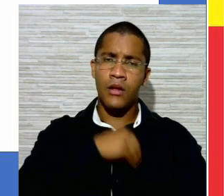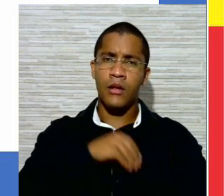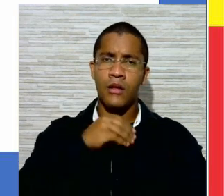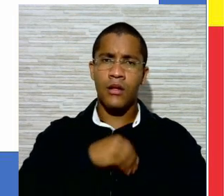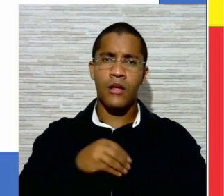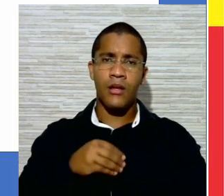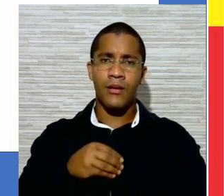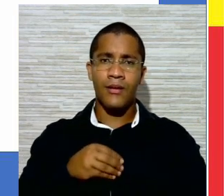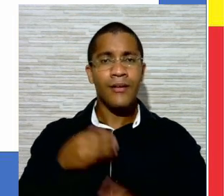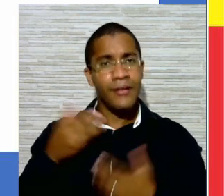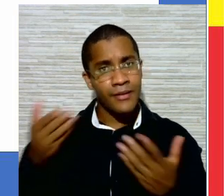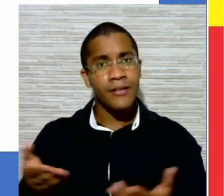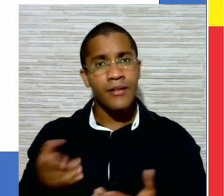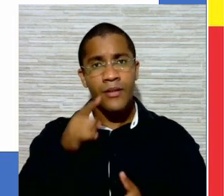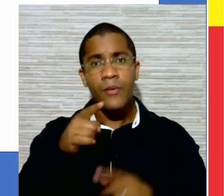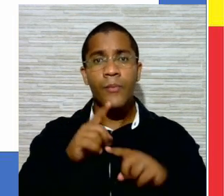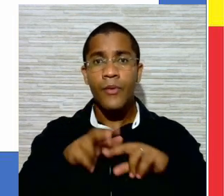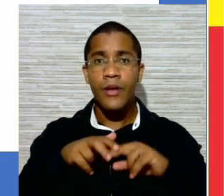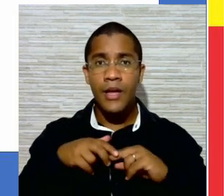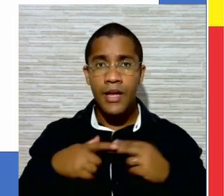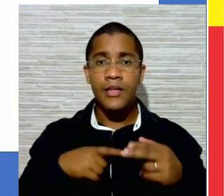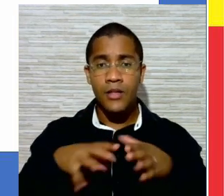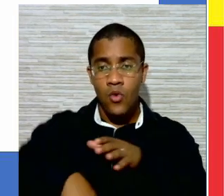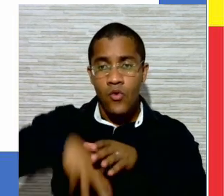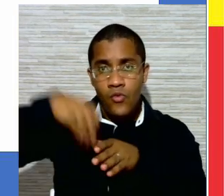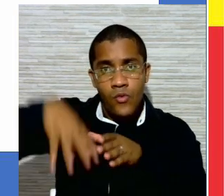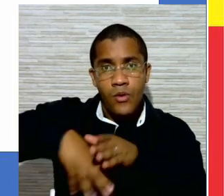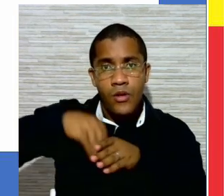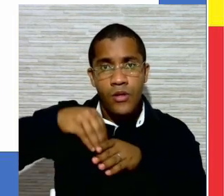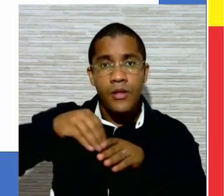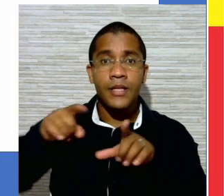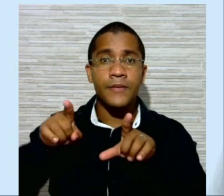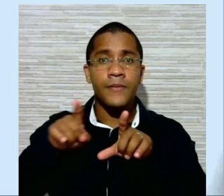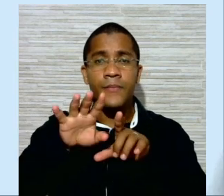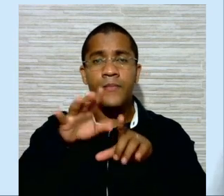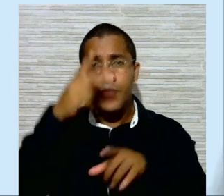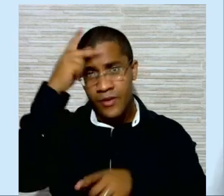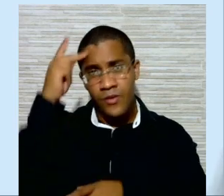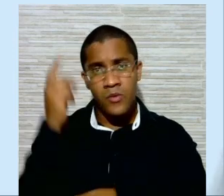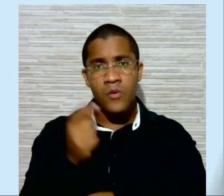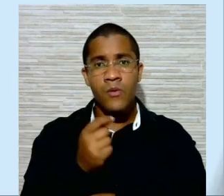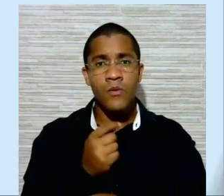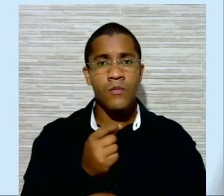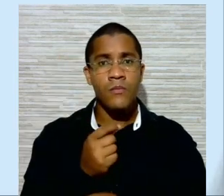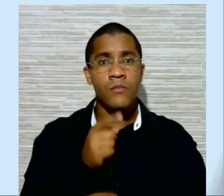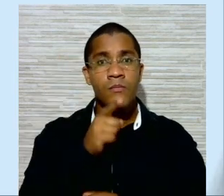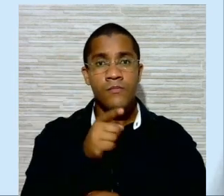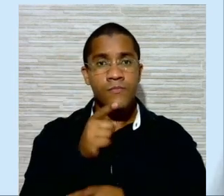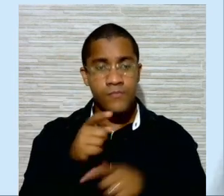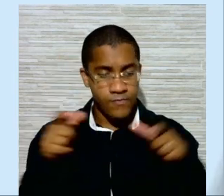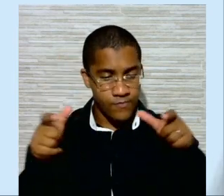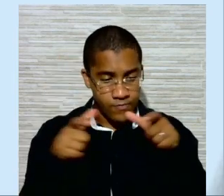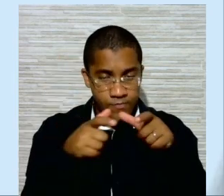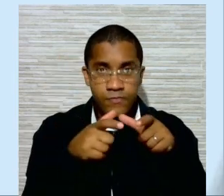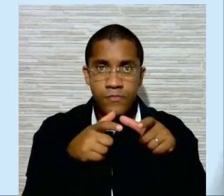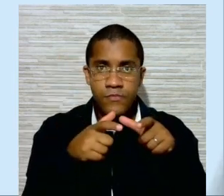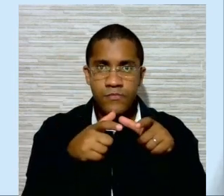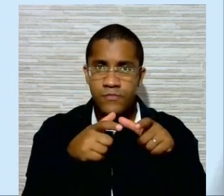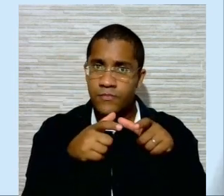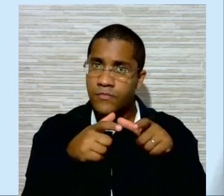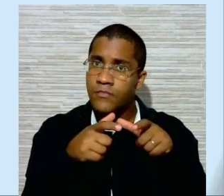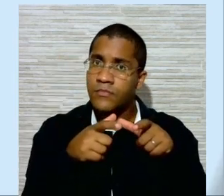de renda por meio dessa extração, tá? Uma quantidade mínima de pessoas que vai receber essa quantidade de